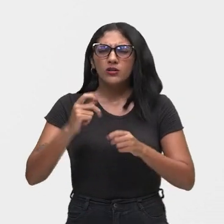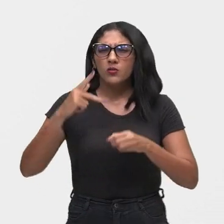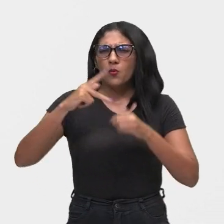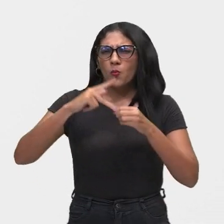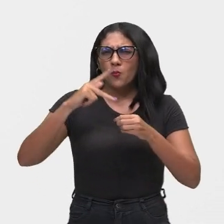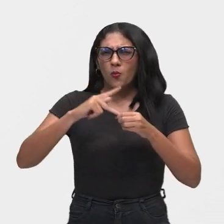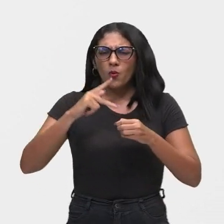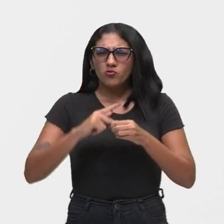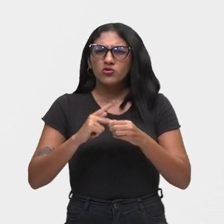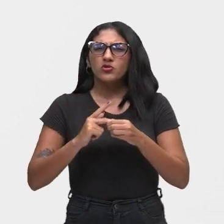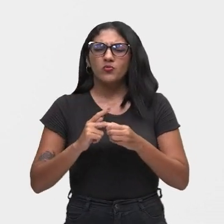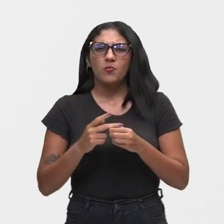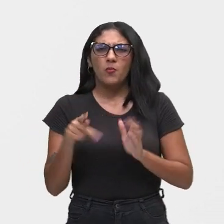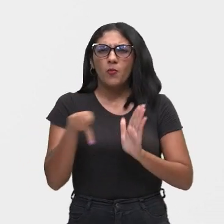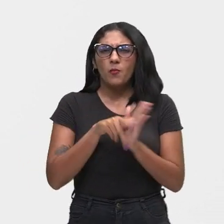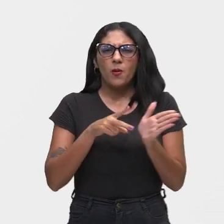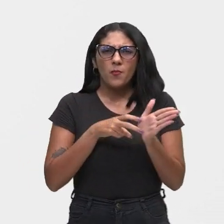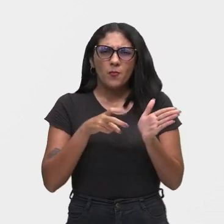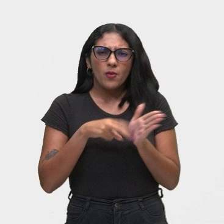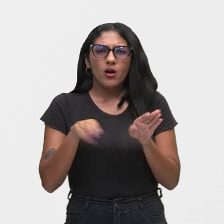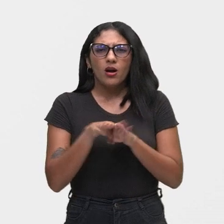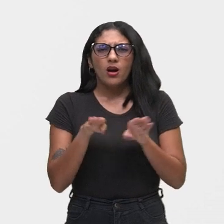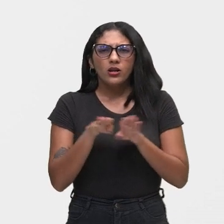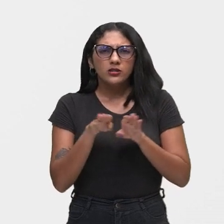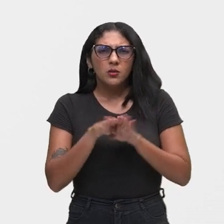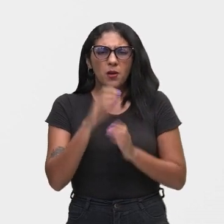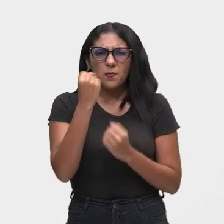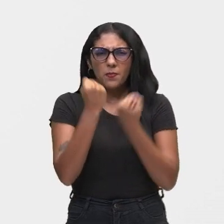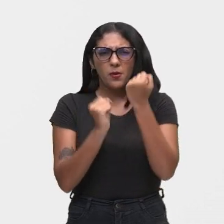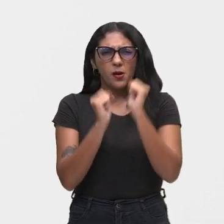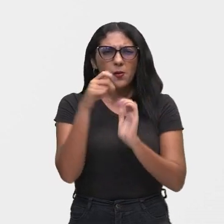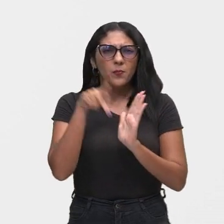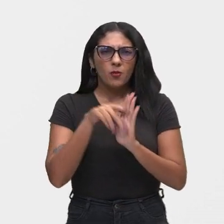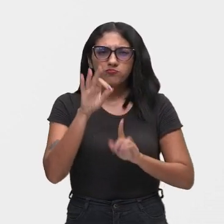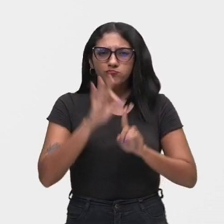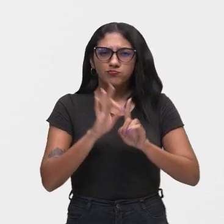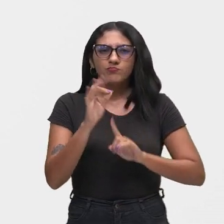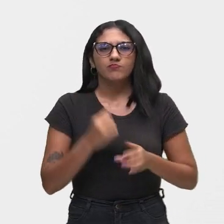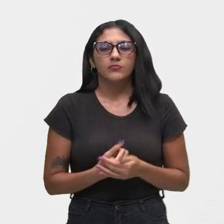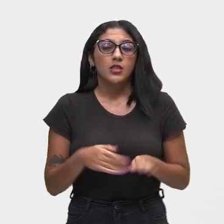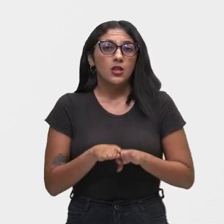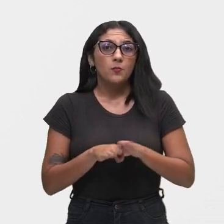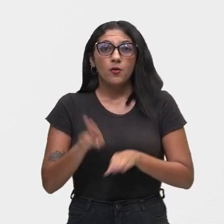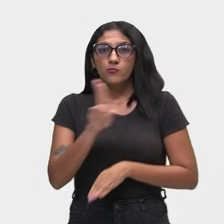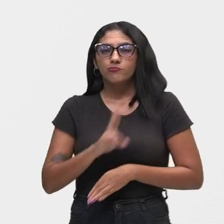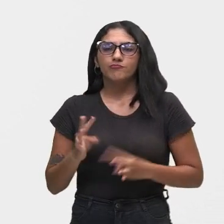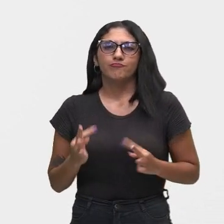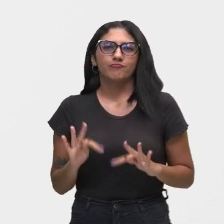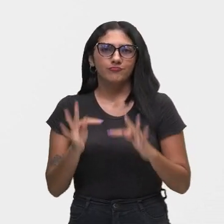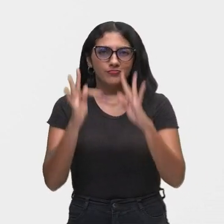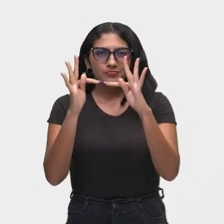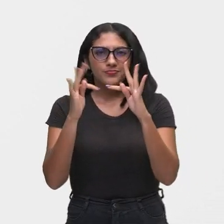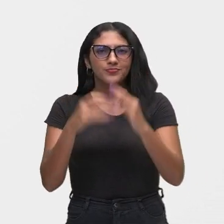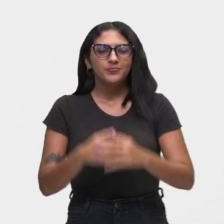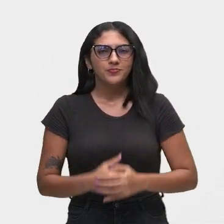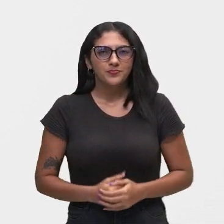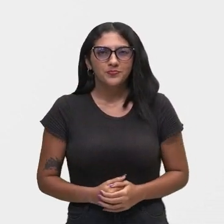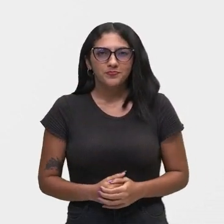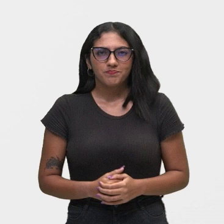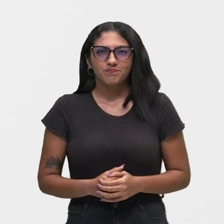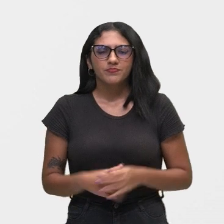fósseis e das máquinas térmicas e aí o uso também das tecnologias.